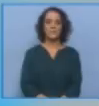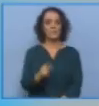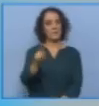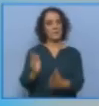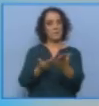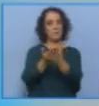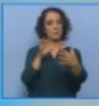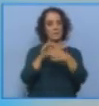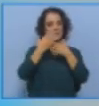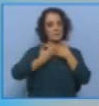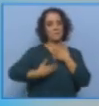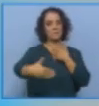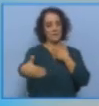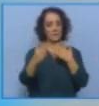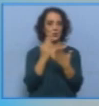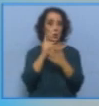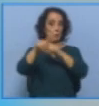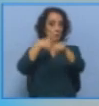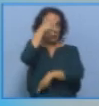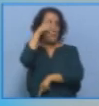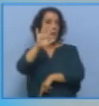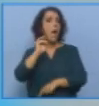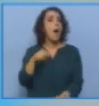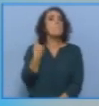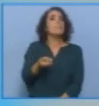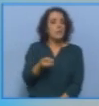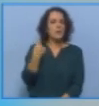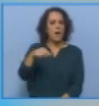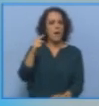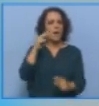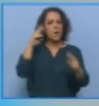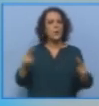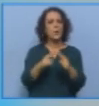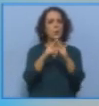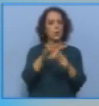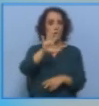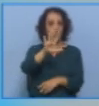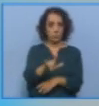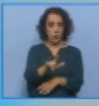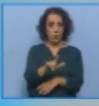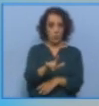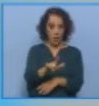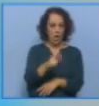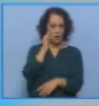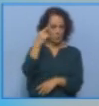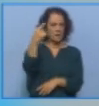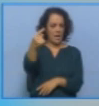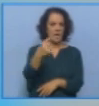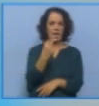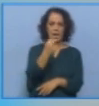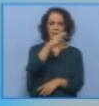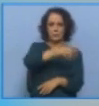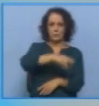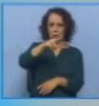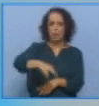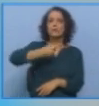proposta para a Semana dos Seminários, no próximo domingo, mas, entretanto, amanhã há um encontro em Lisboa, muito especial, 3 milhões